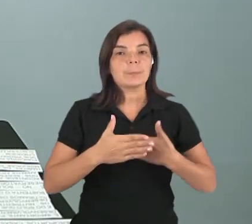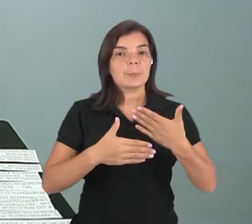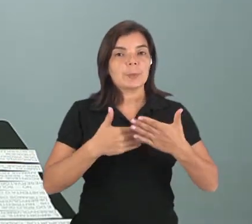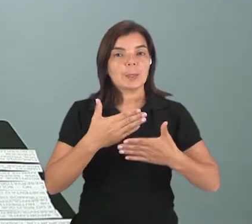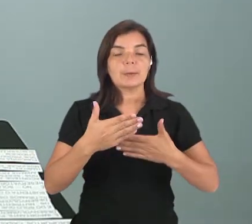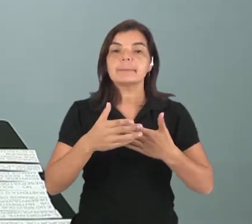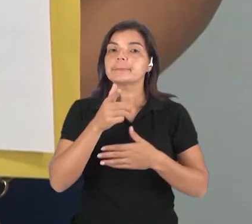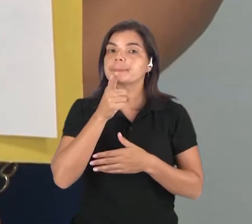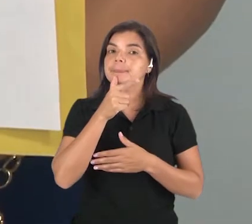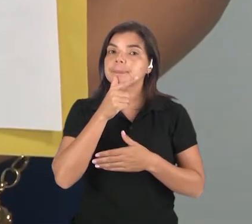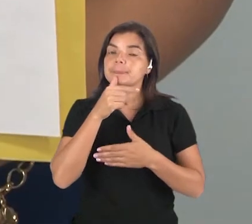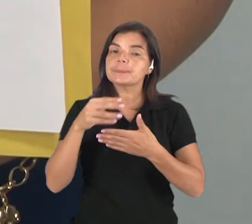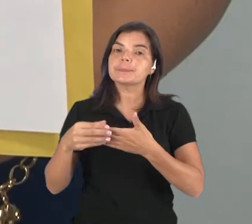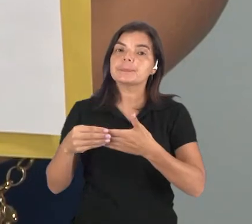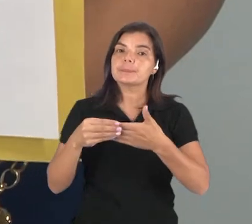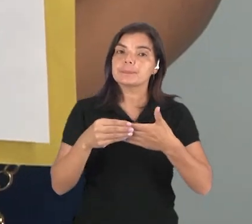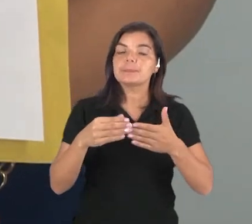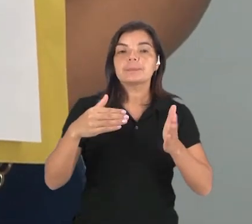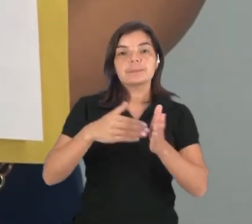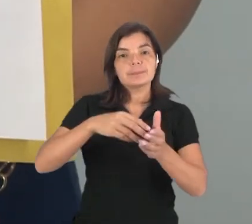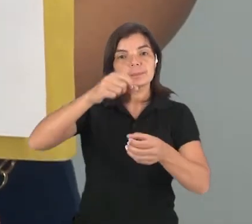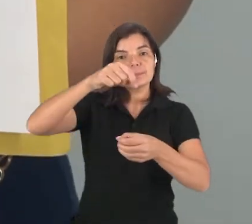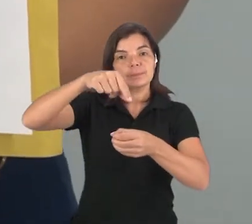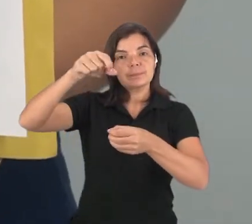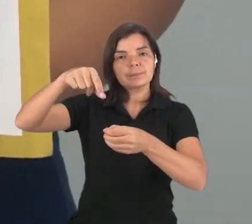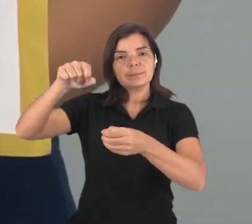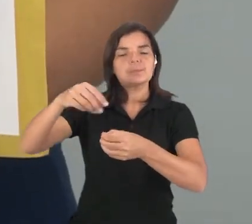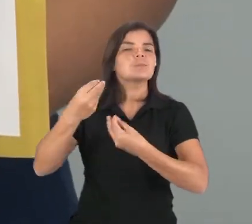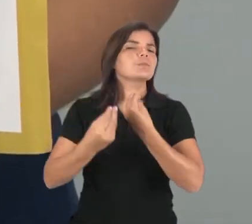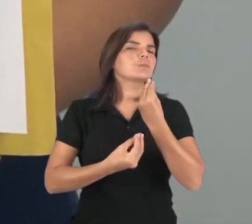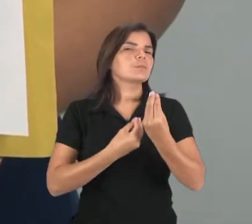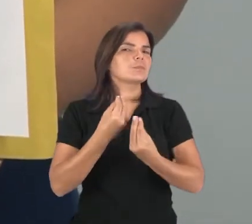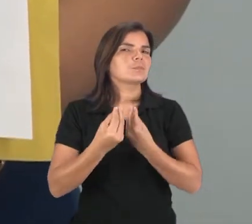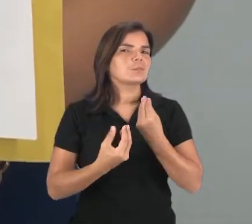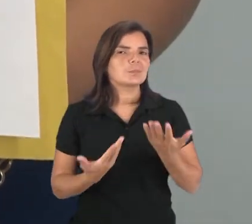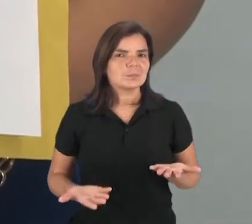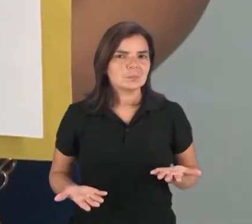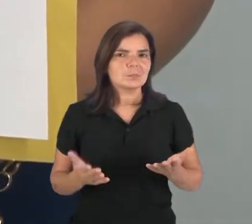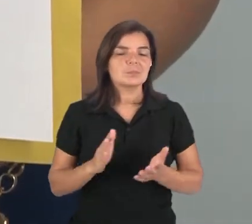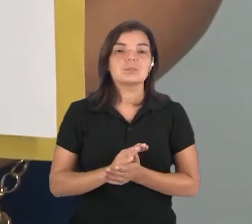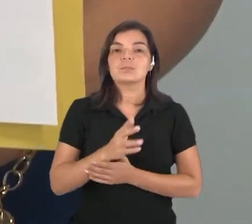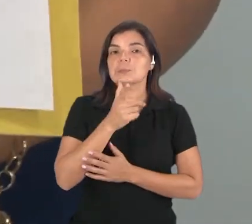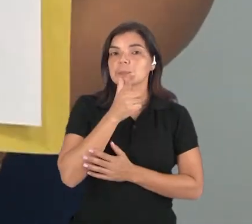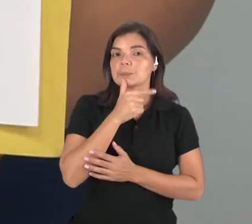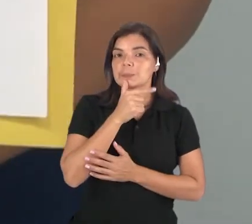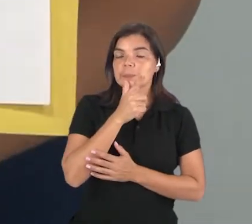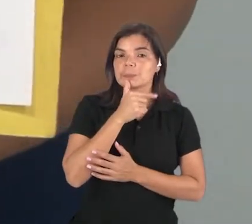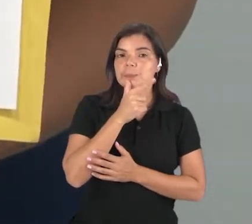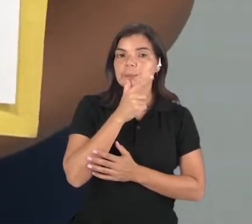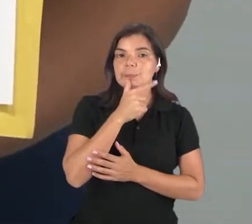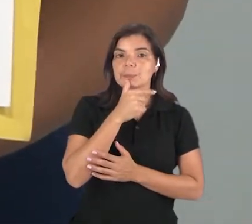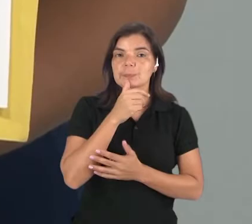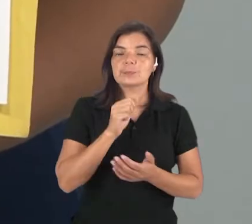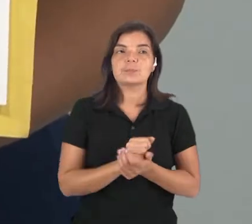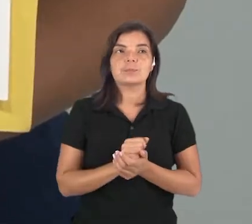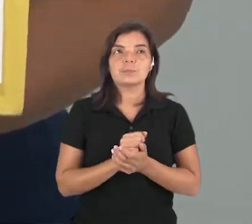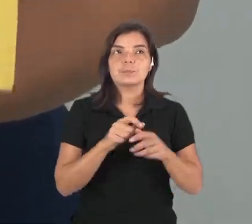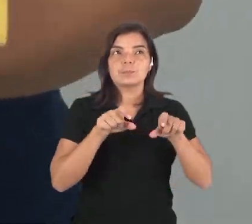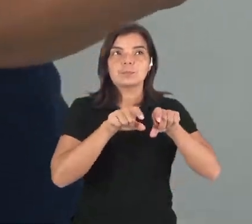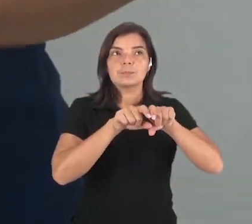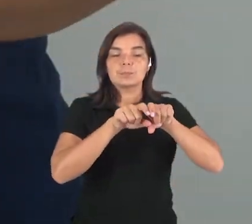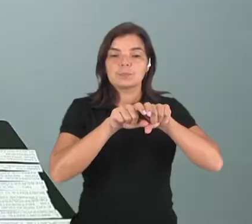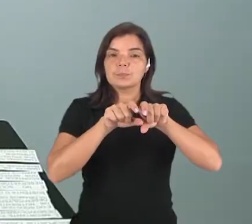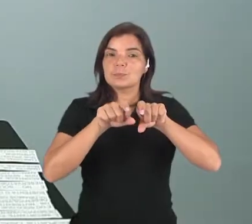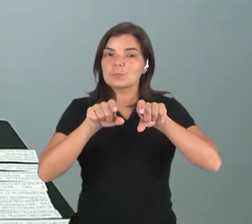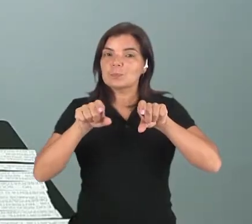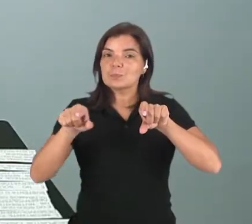que leva a água até a plantação. De que forma ela leva essa água? Ela leva a água por esses tubos aqui, igual você